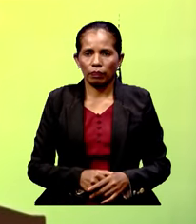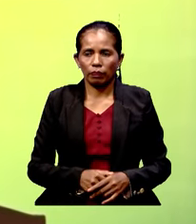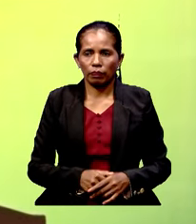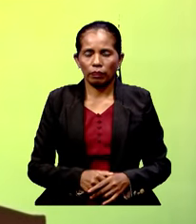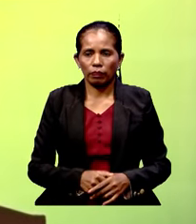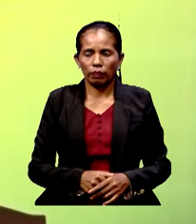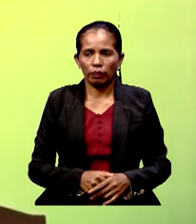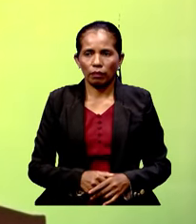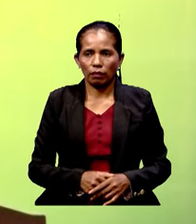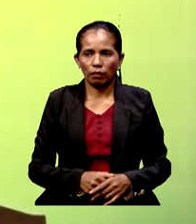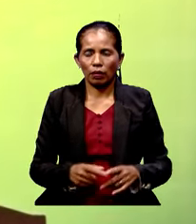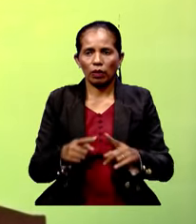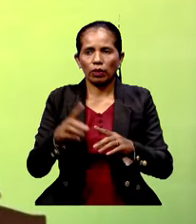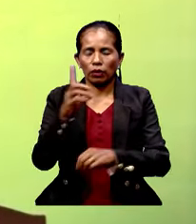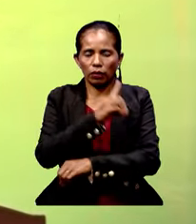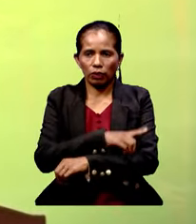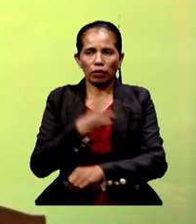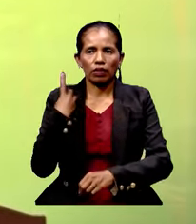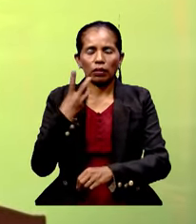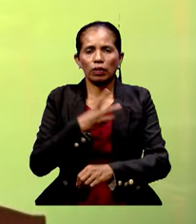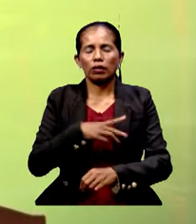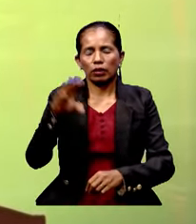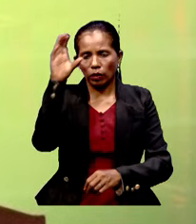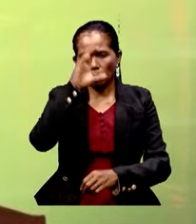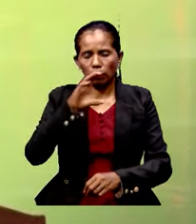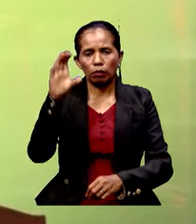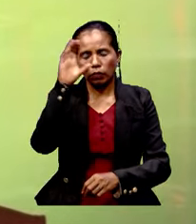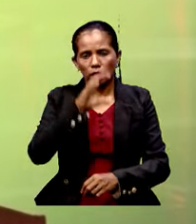Pode honrar e decidir o que tu ir.